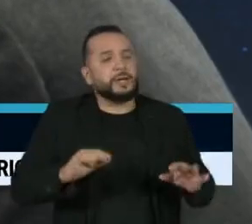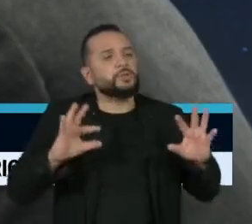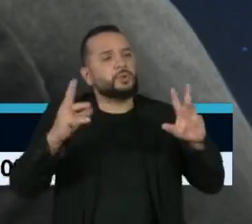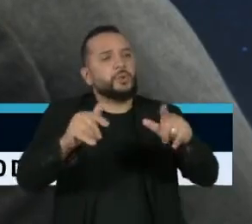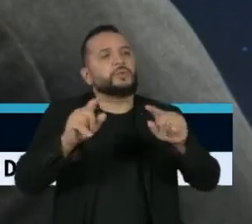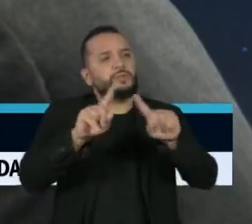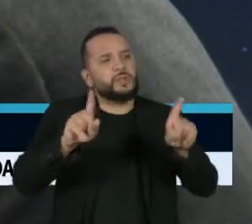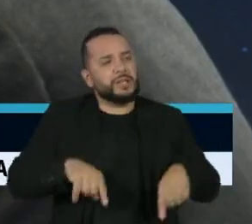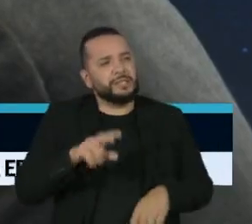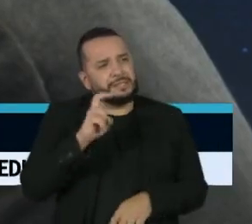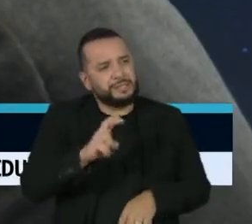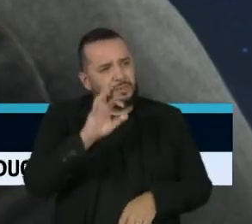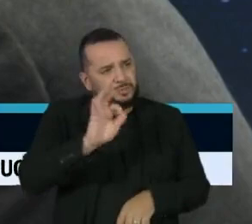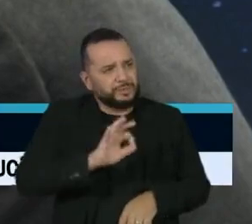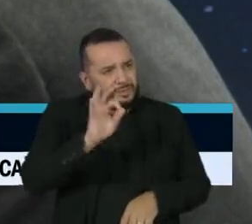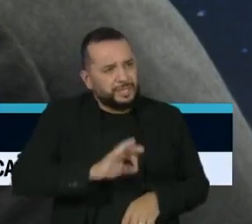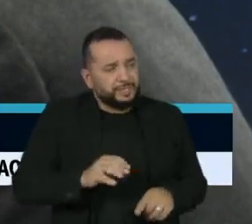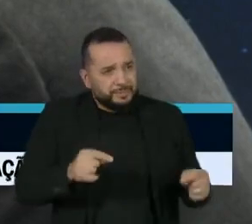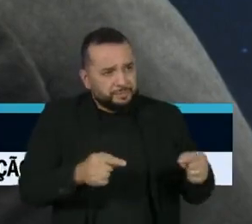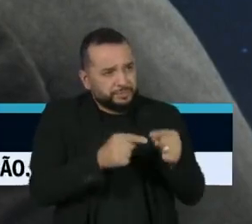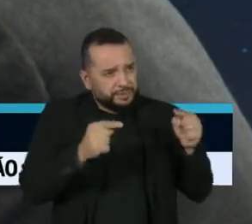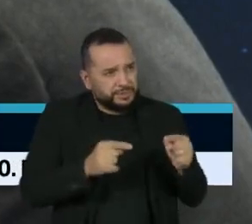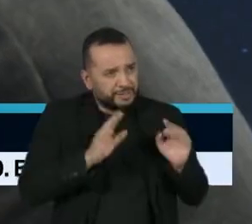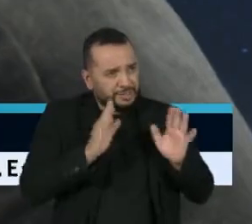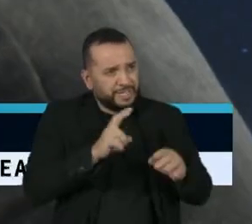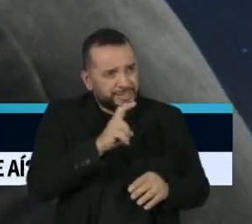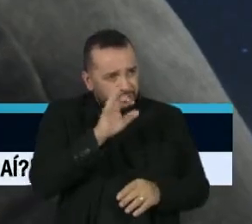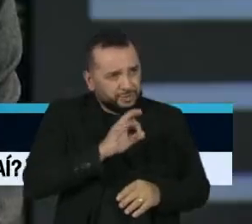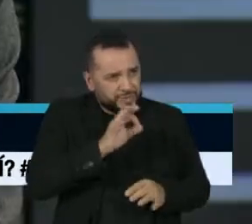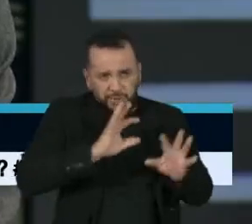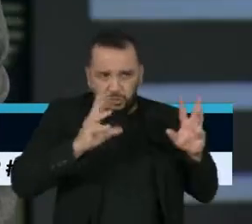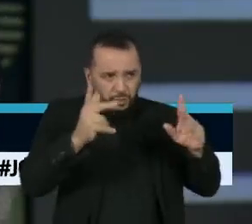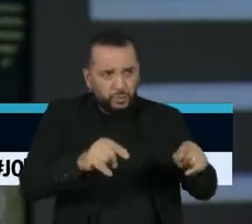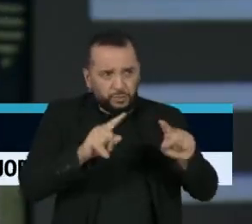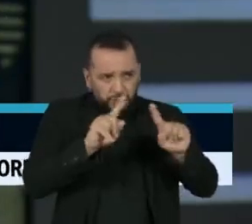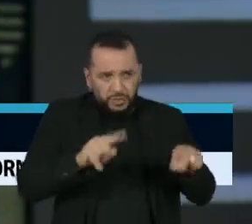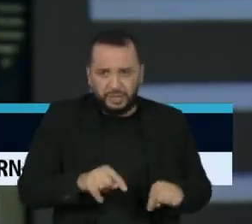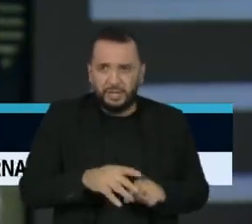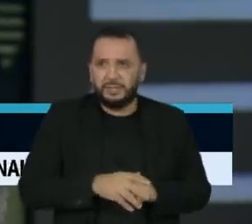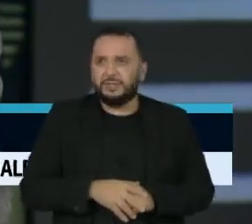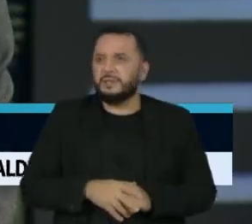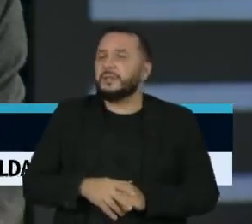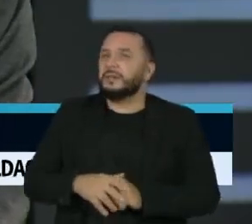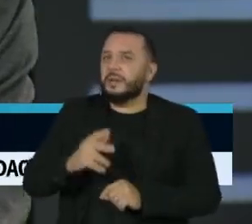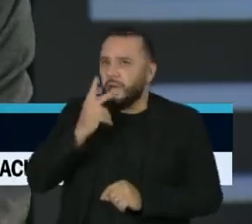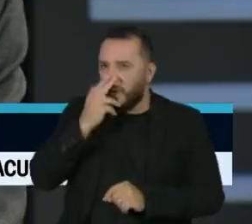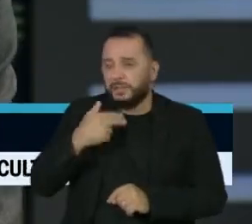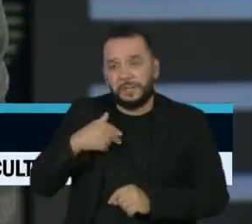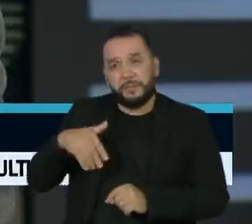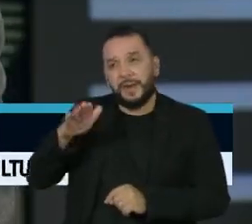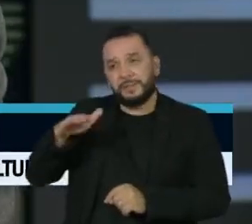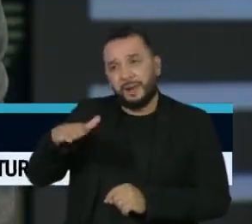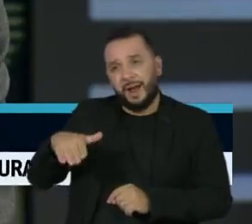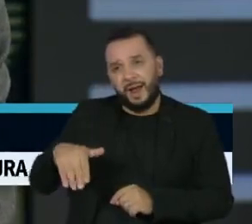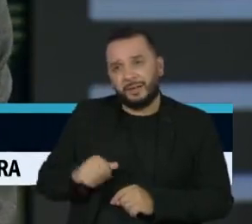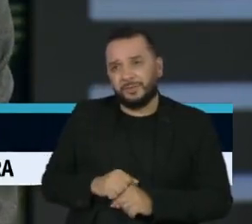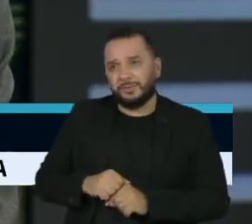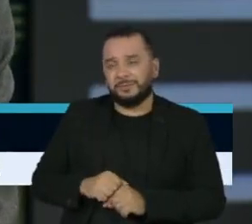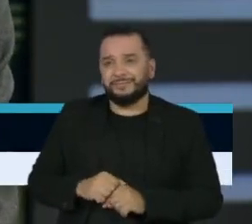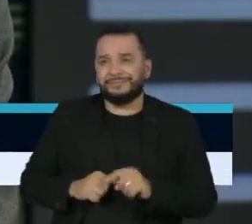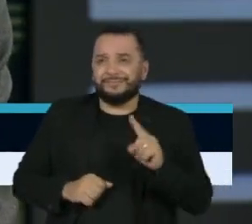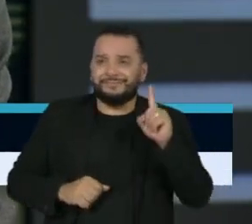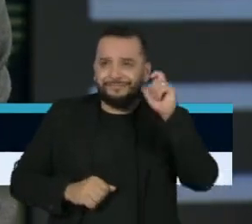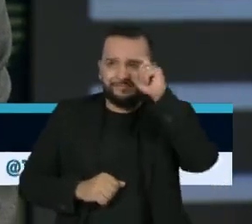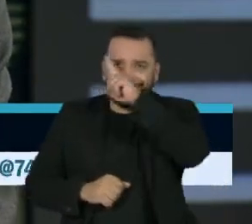essa segunda opção pode estar mais coerente com as contas públicas, Alexandre? Ela certamente acho que vai ser mais barata. Agora, dificilmente